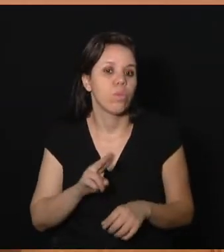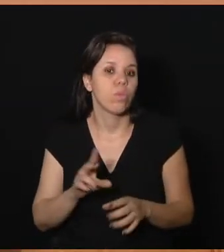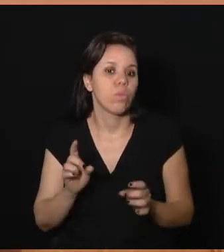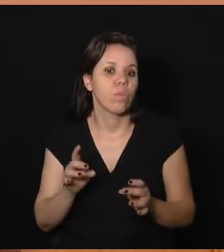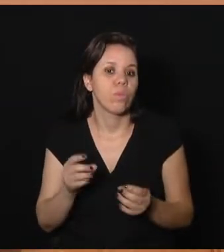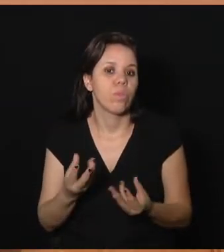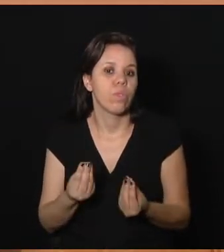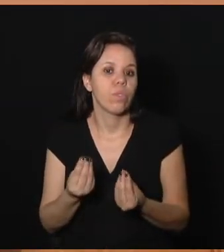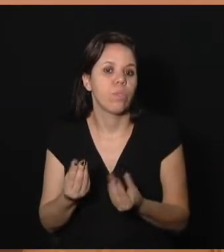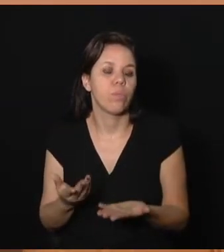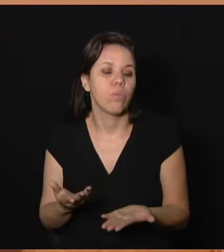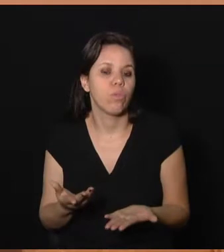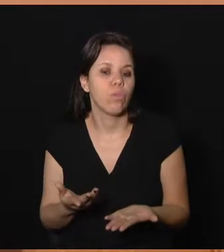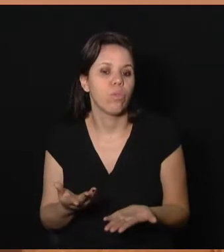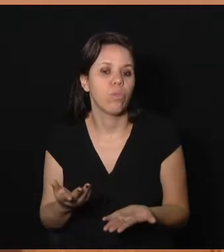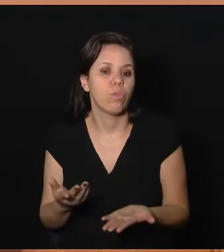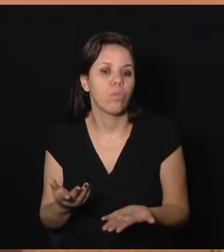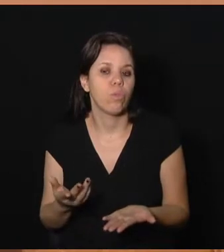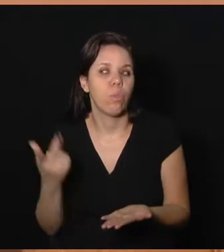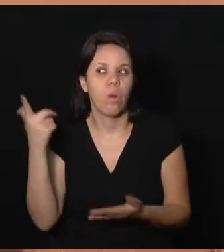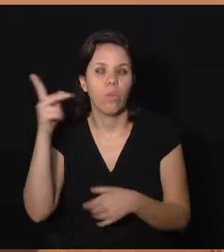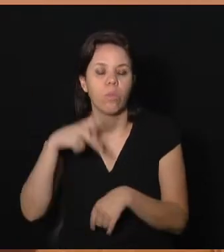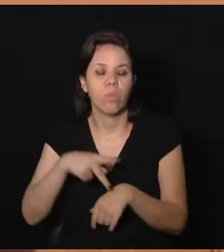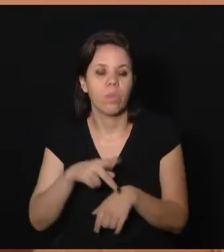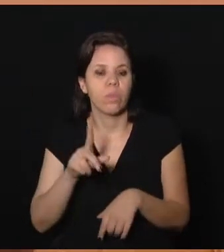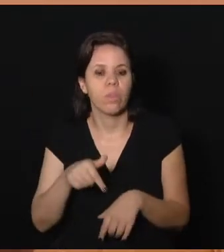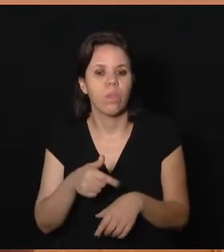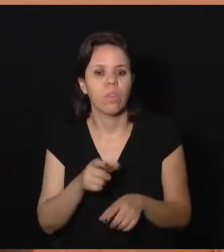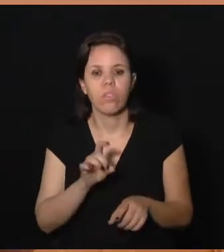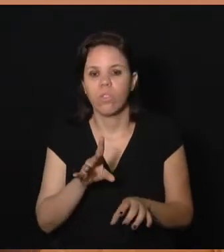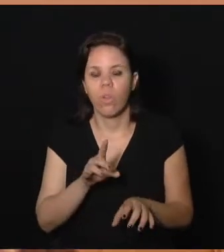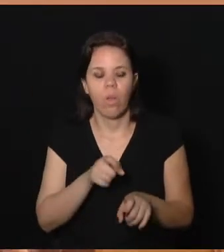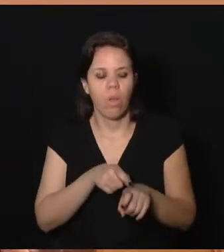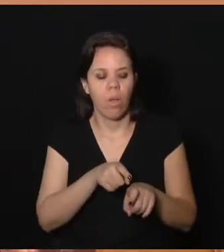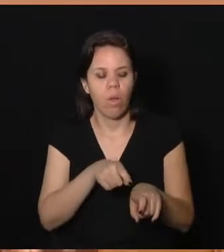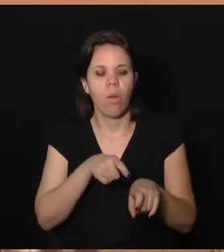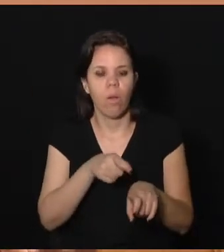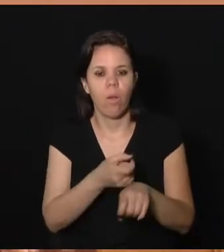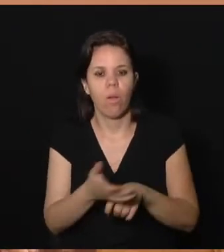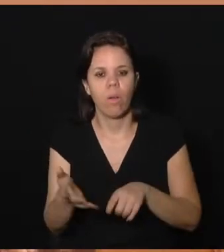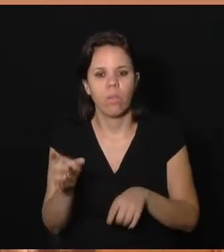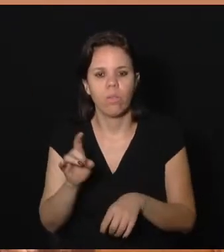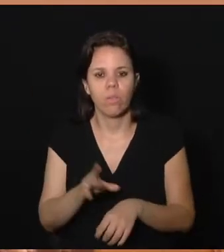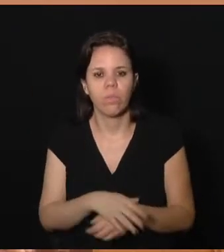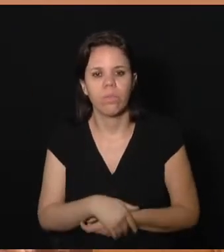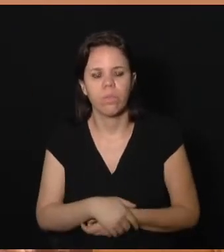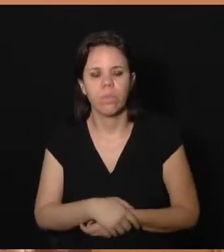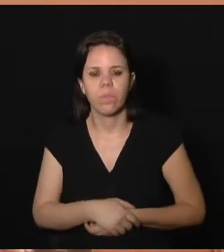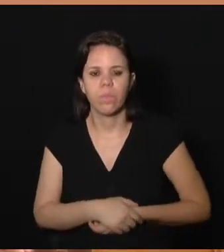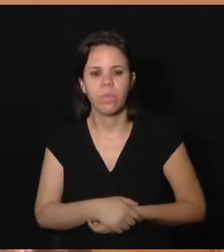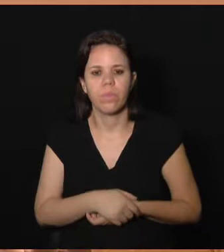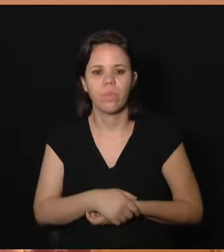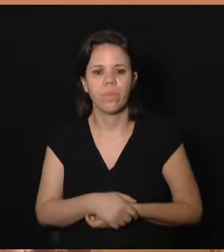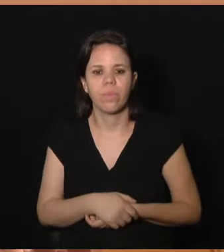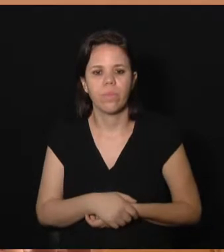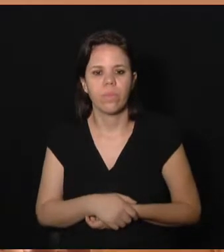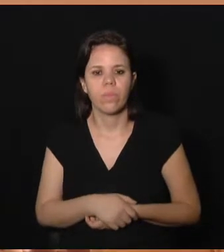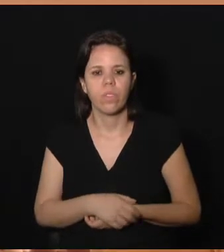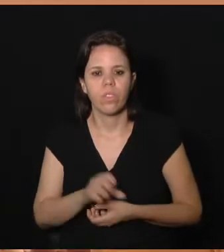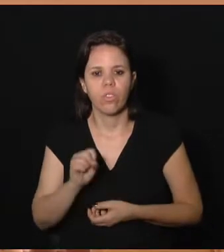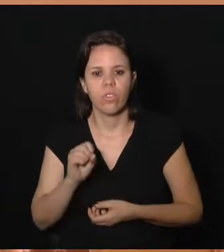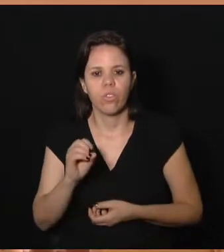muito é o agronegócio. Só o agronegócio, né?